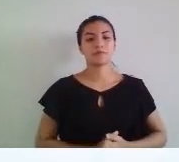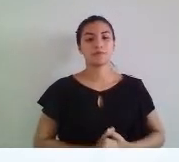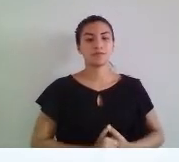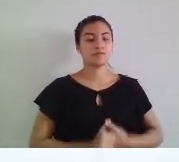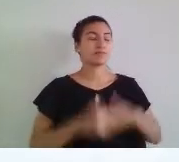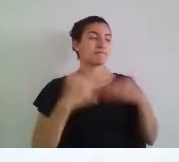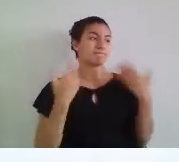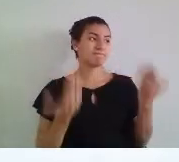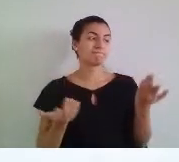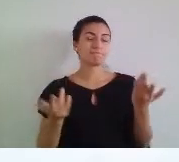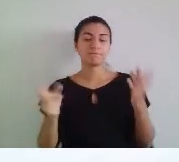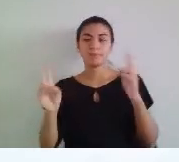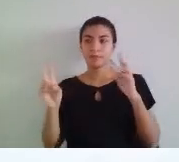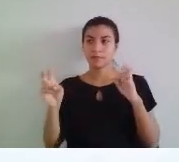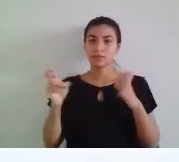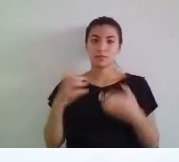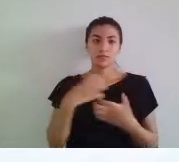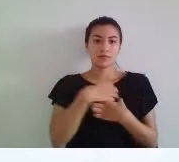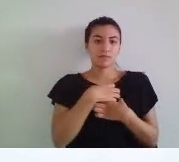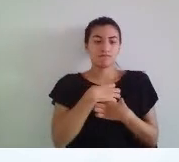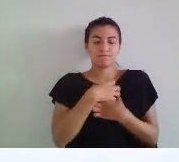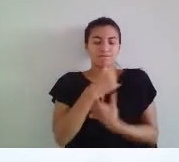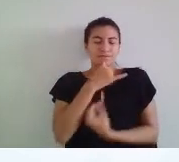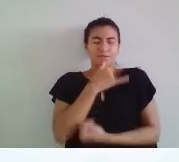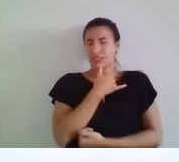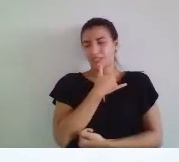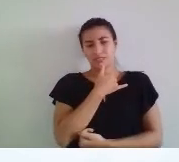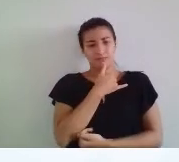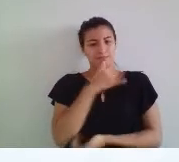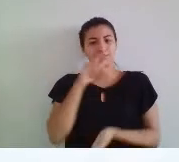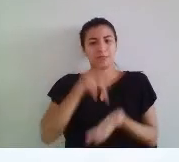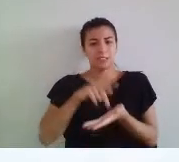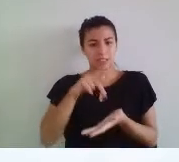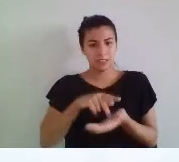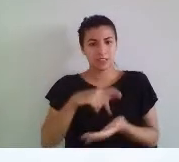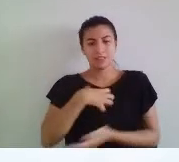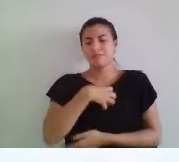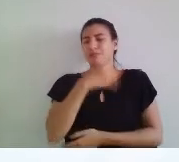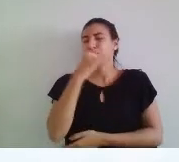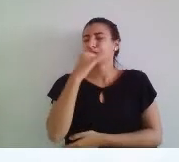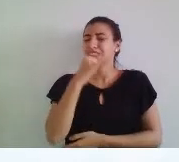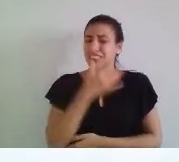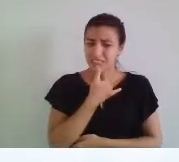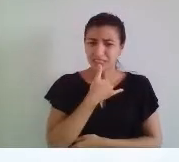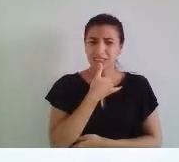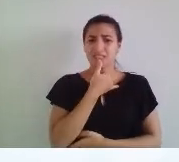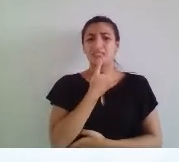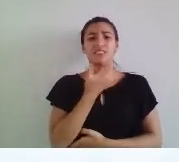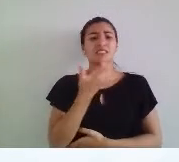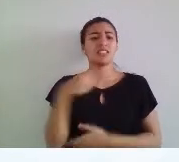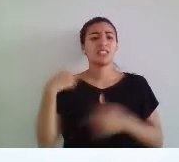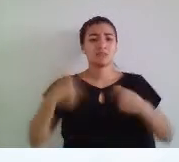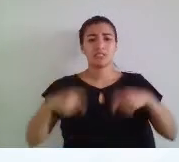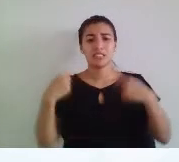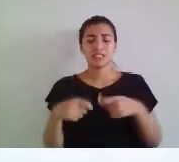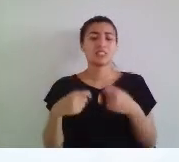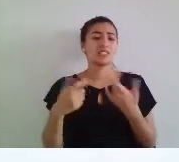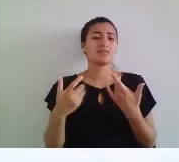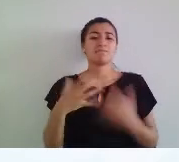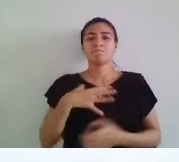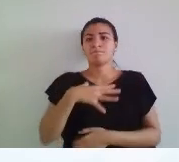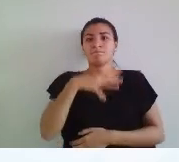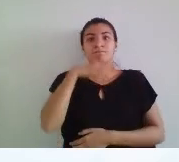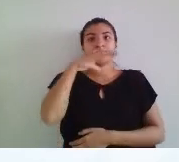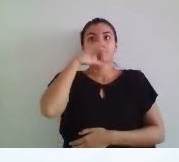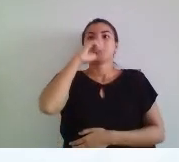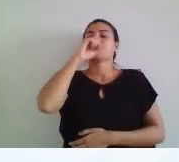Gil, esse tema me arrasa. Essa é a verdade. Eu fico triste, fico assim, a gente tem que respirar fundo